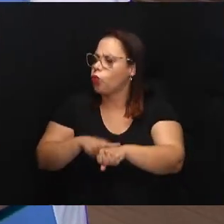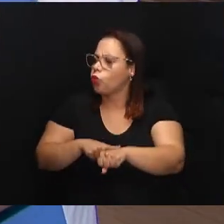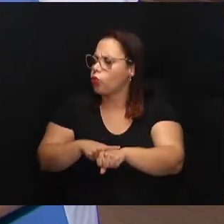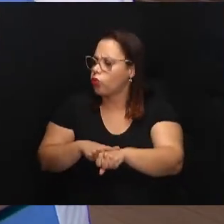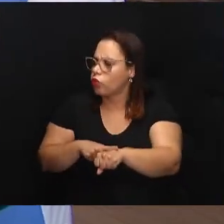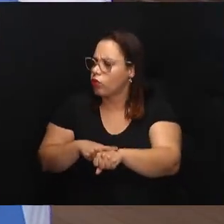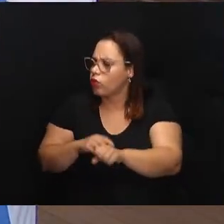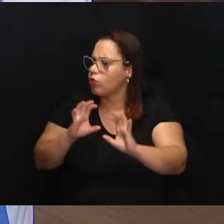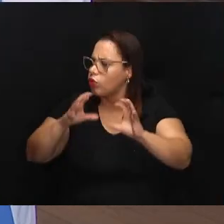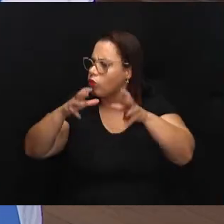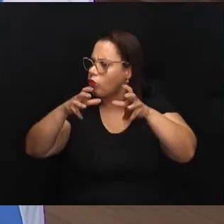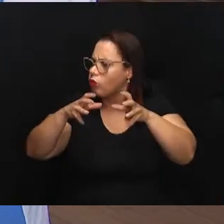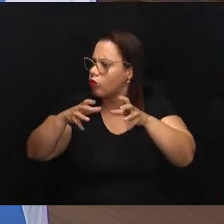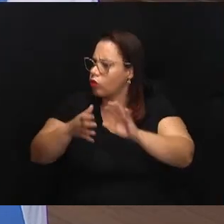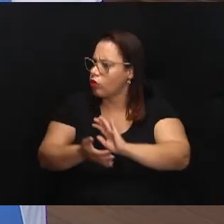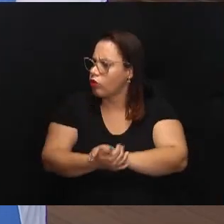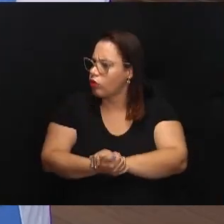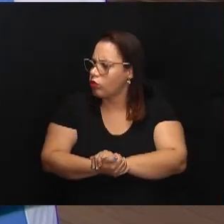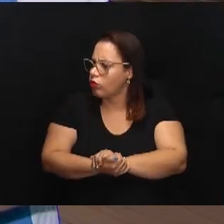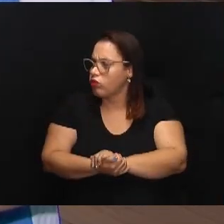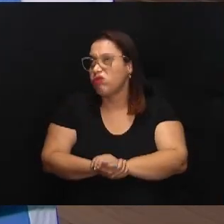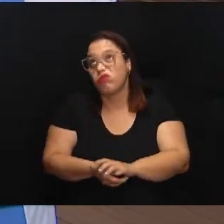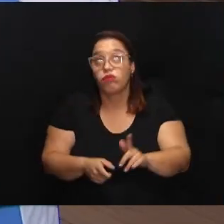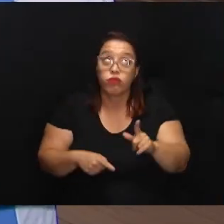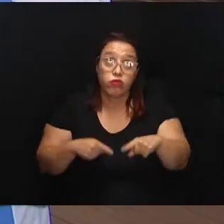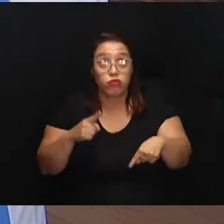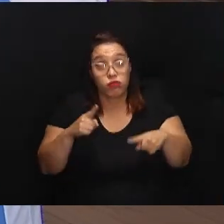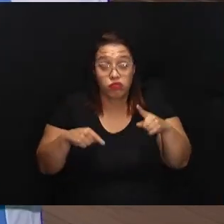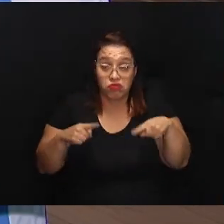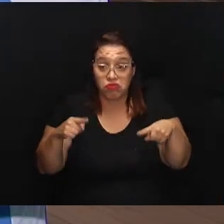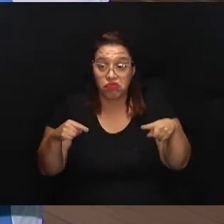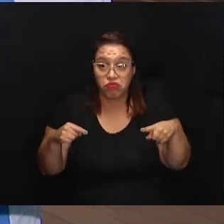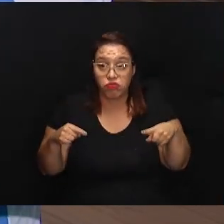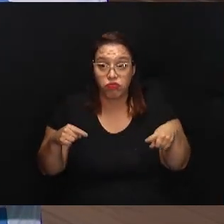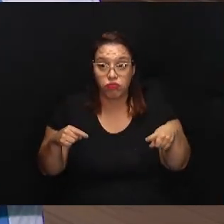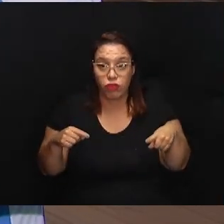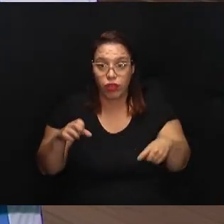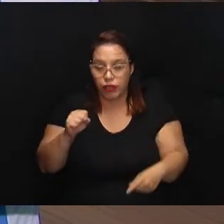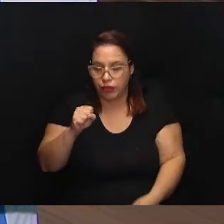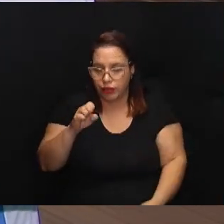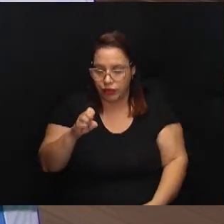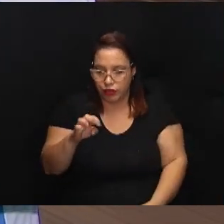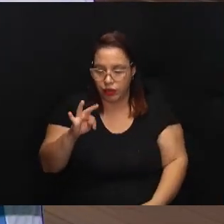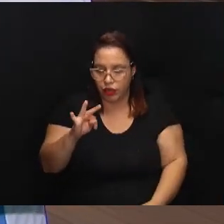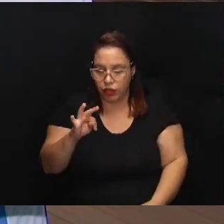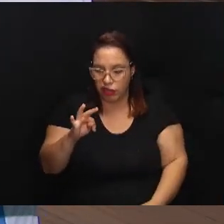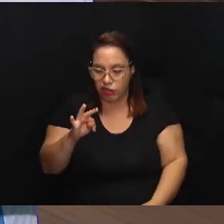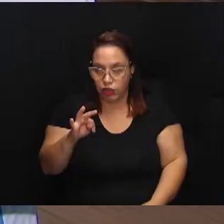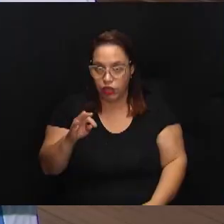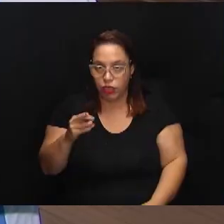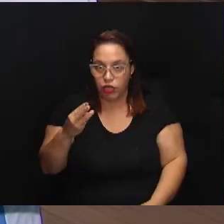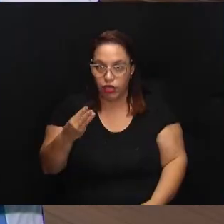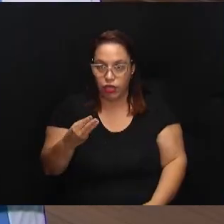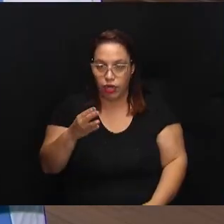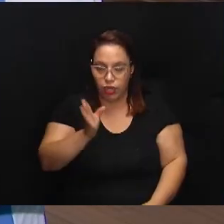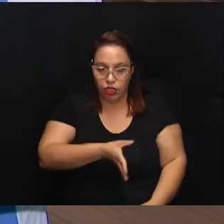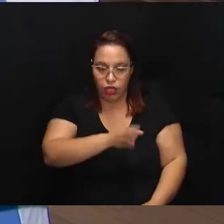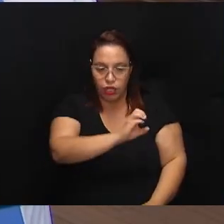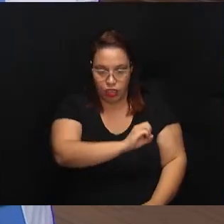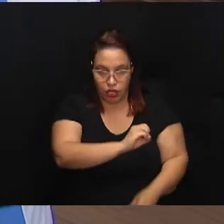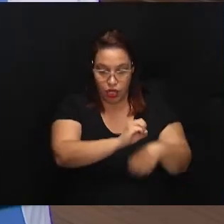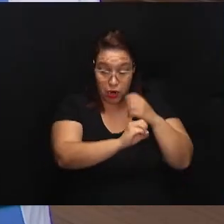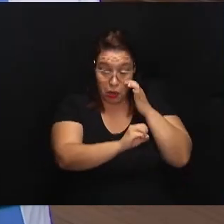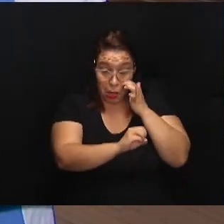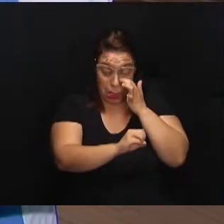uma partida de voleibol? Isso aí vai variar de quanto o set, né? Então uma partida de 3-0